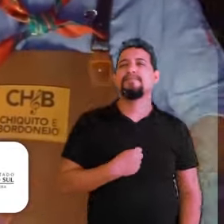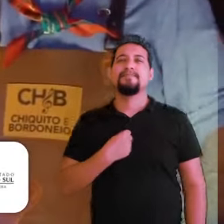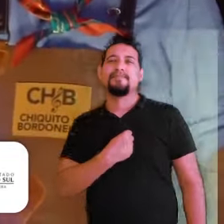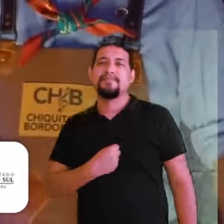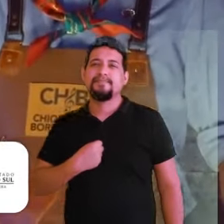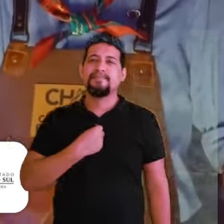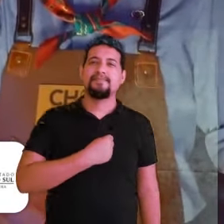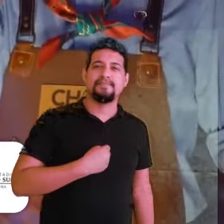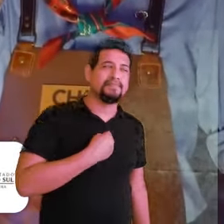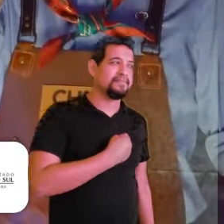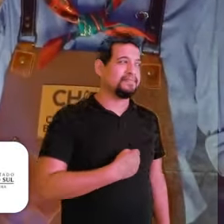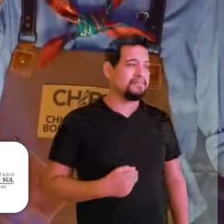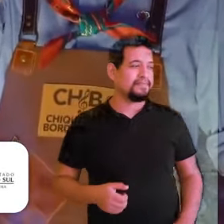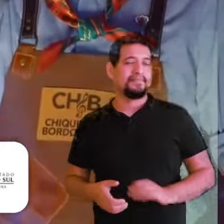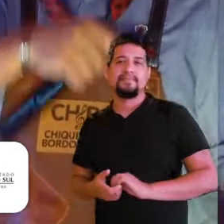tempo.